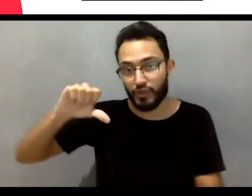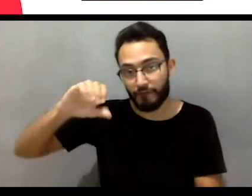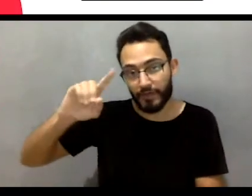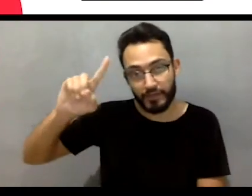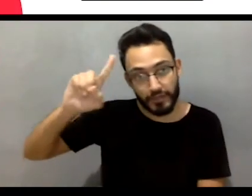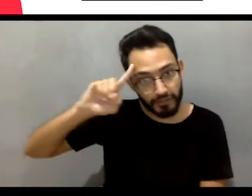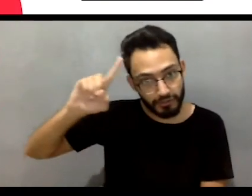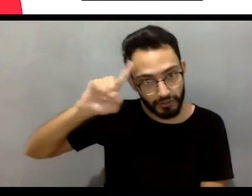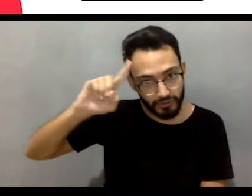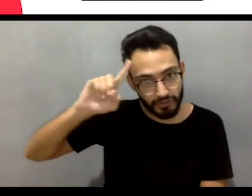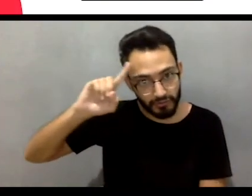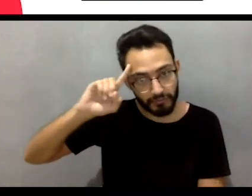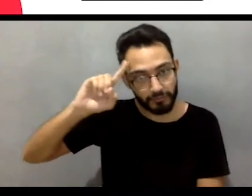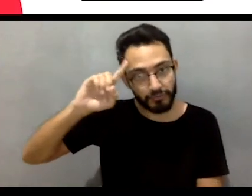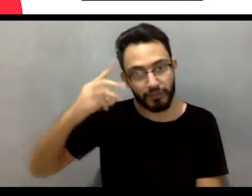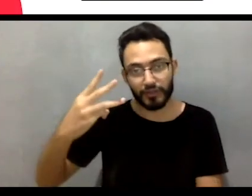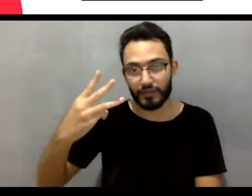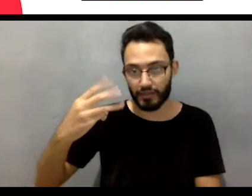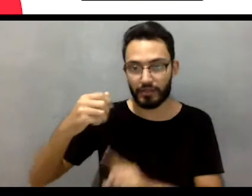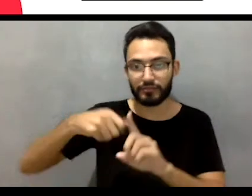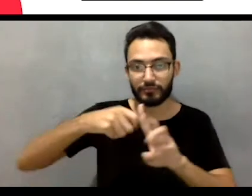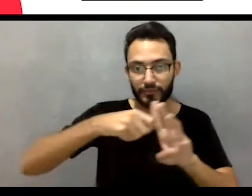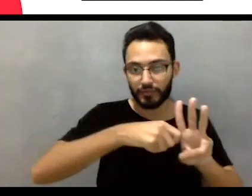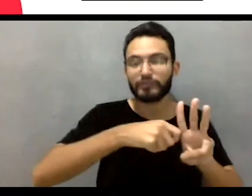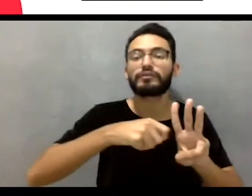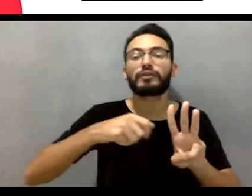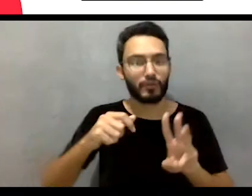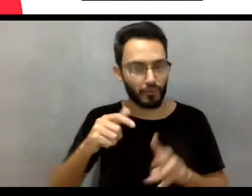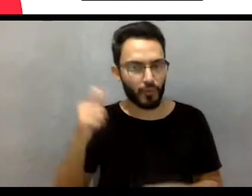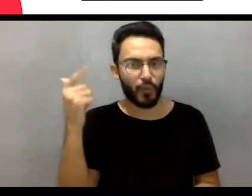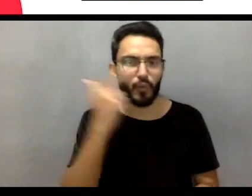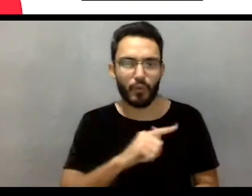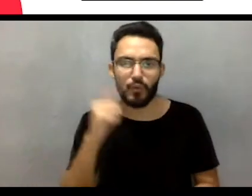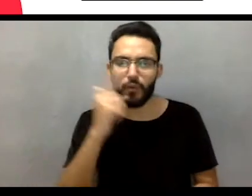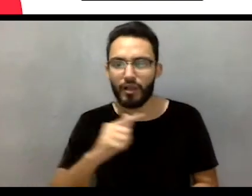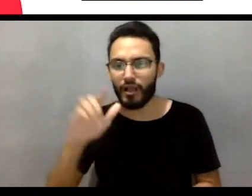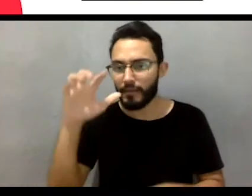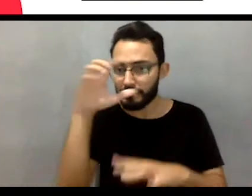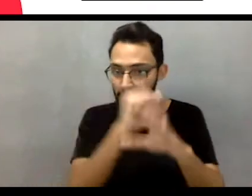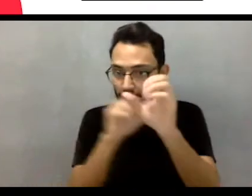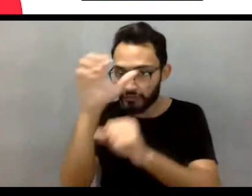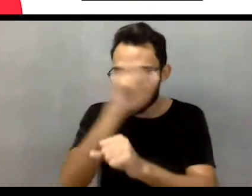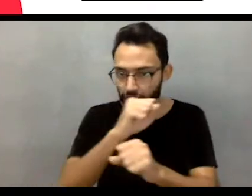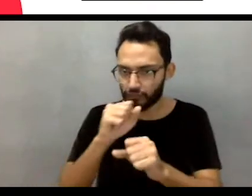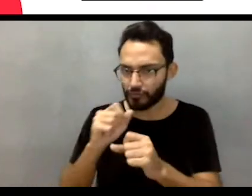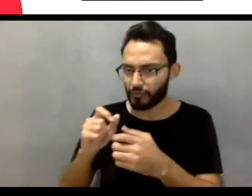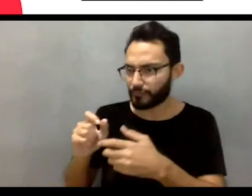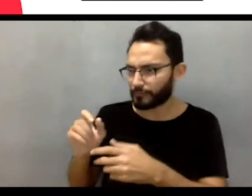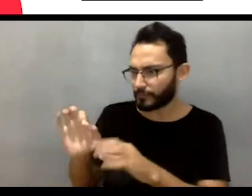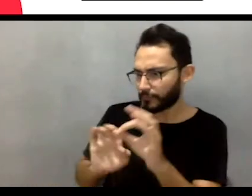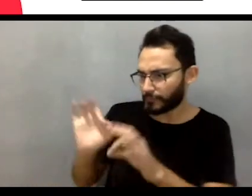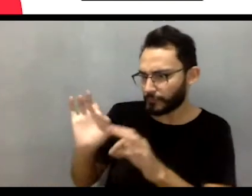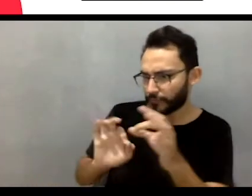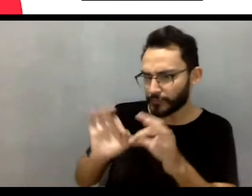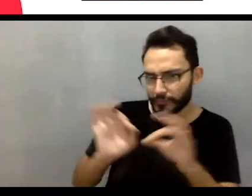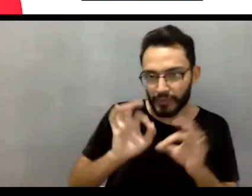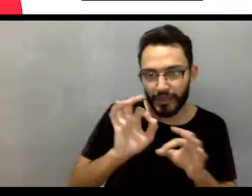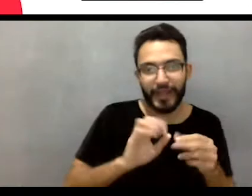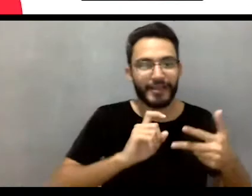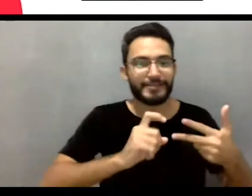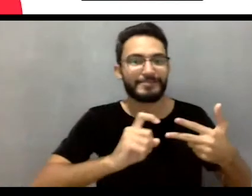dias, começam a aprender de acordo com essa execução e vão ficando cada